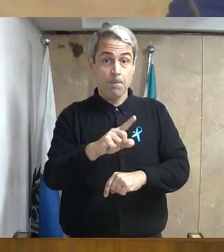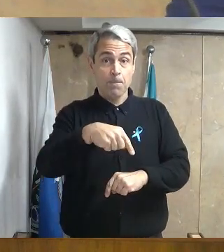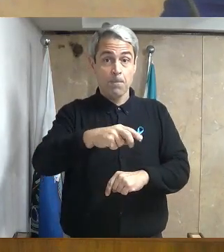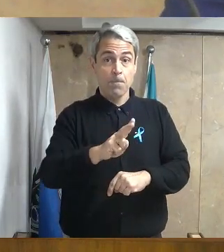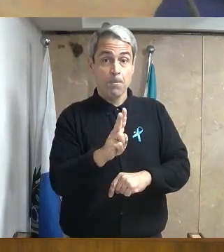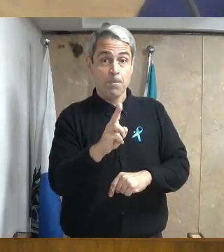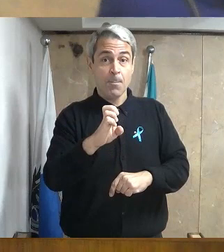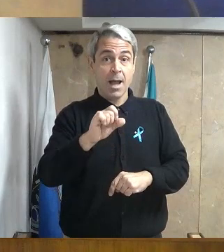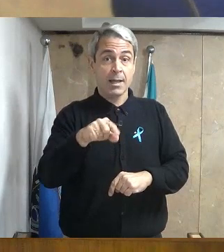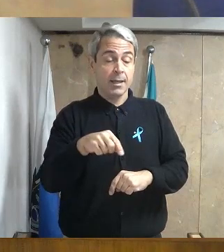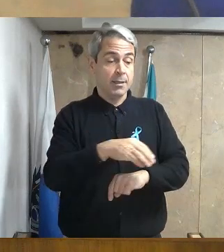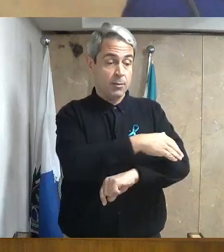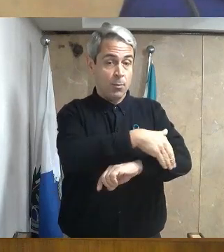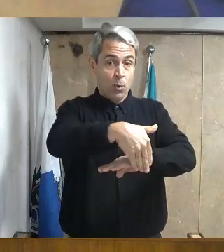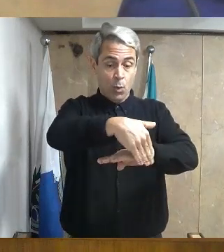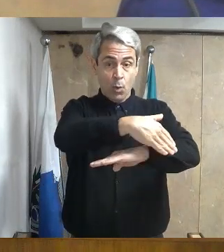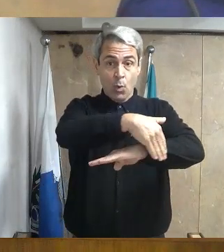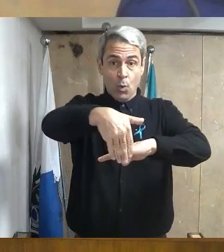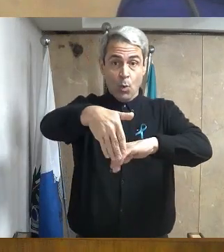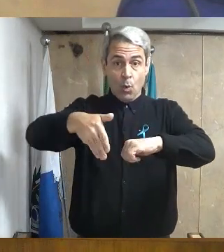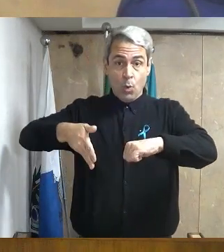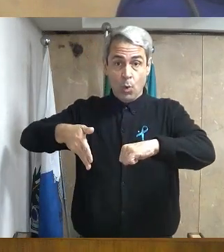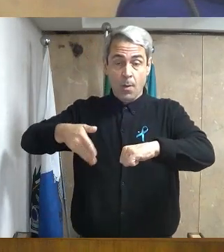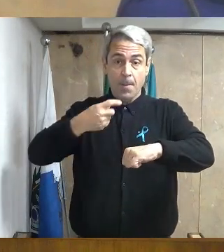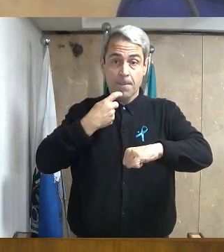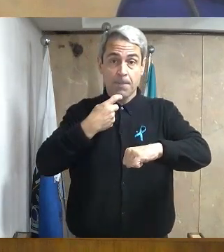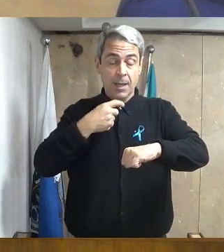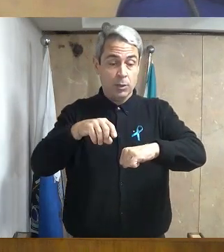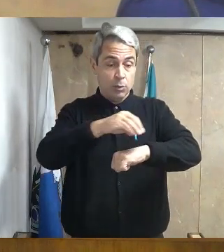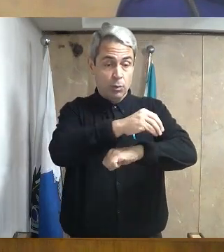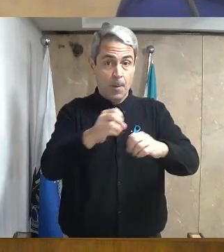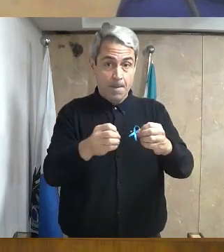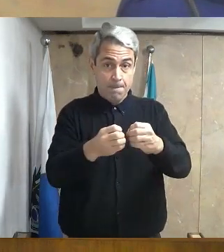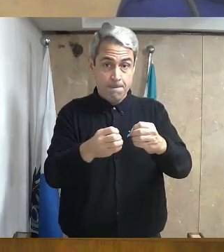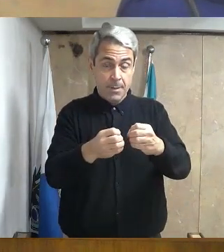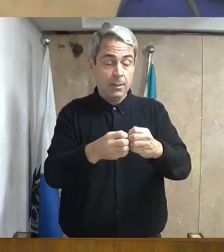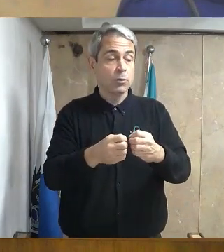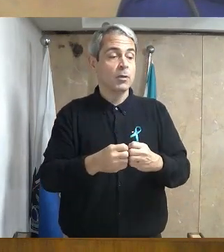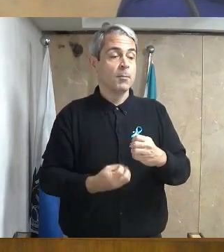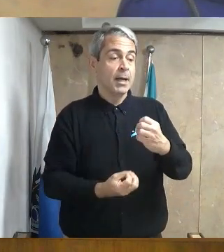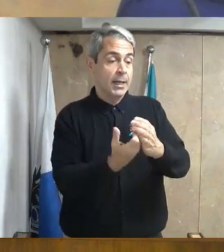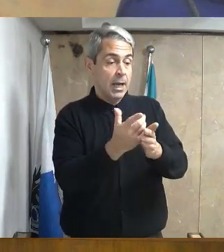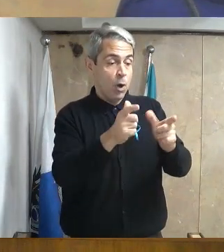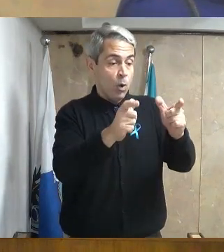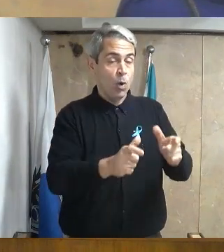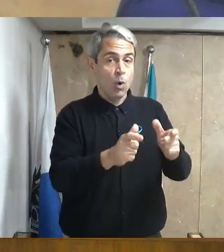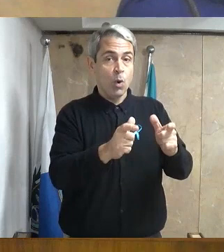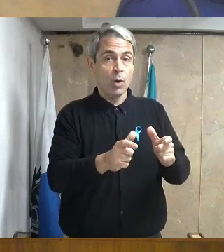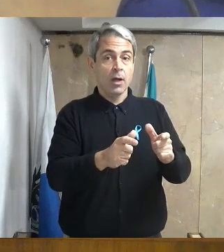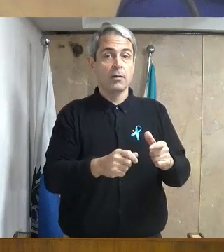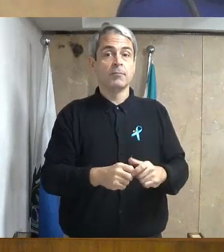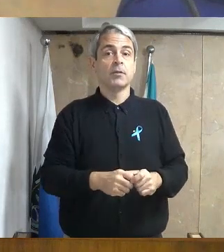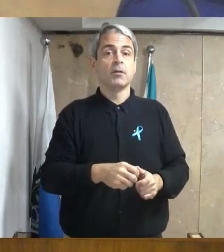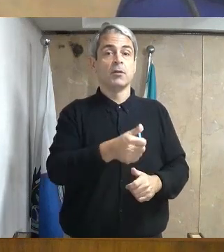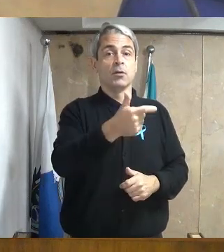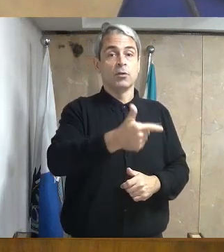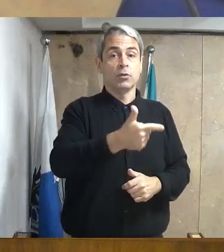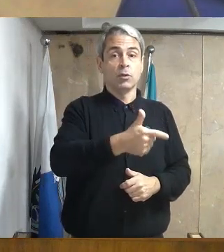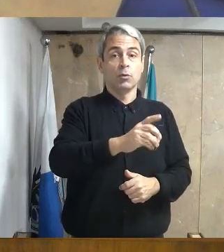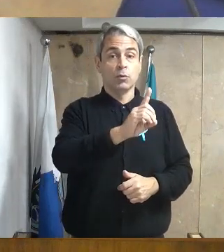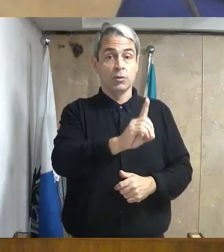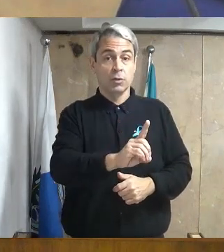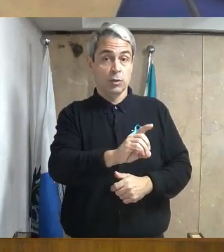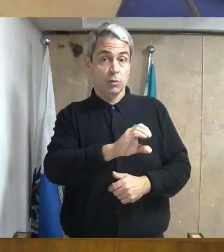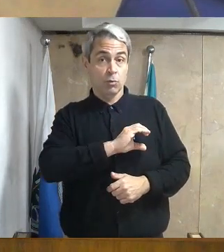notadamente no trecho entre as ruas Lauro Sodré e Delgado de Carvalho, bairro Vila Santo Antônio, segundo distrito